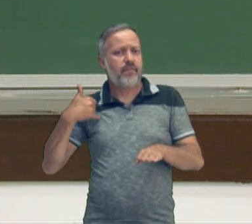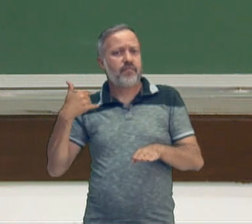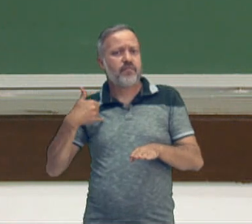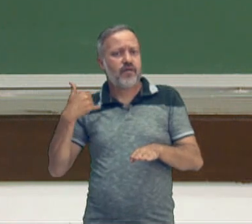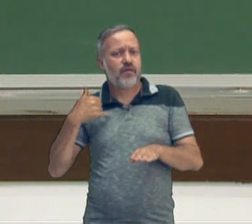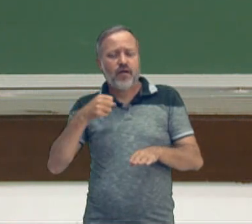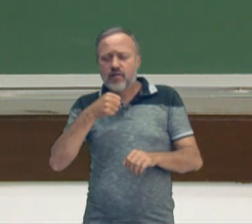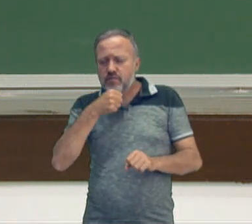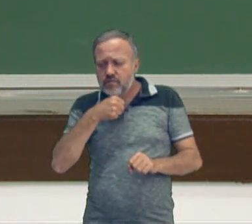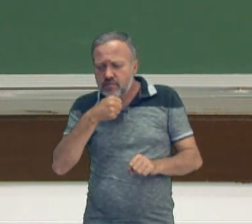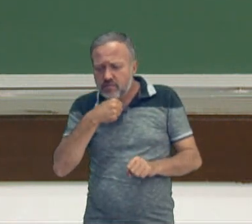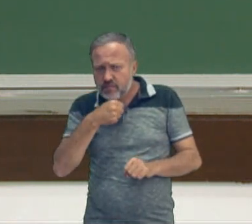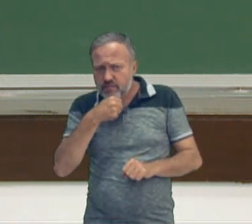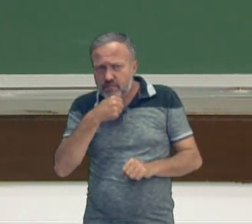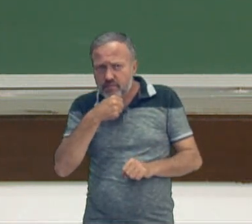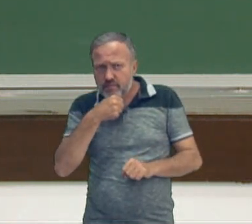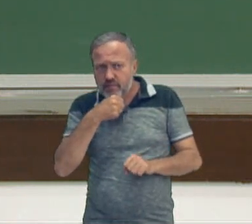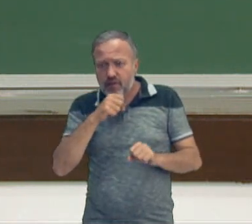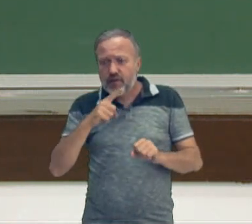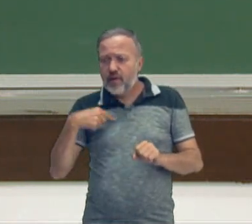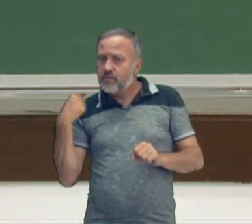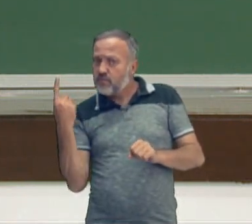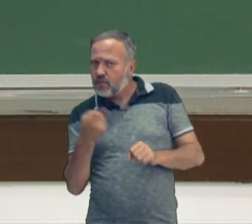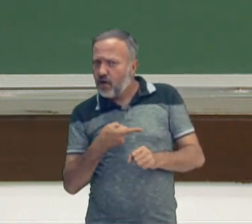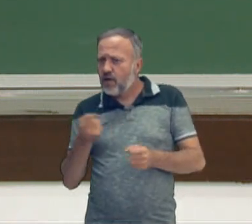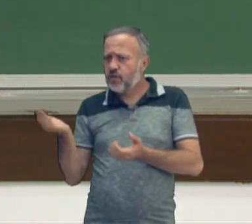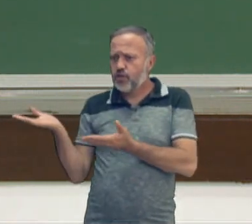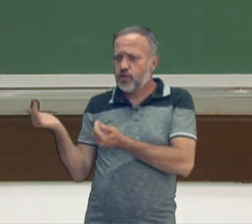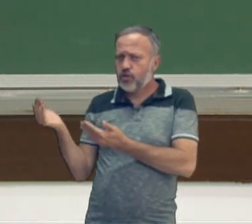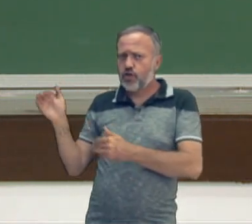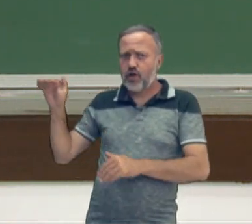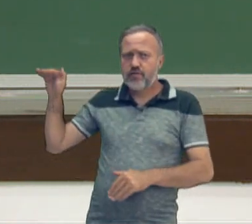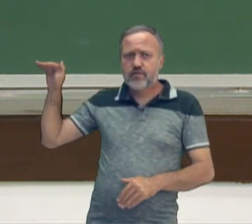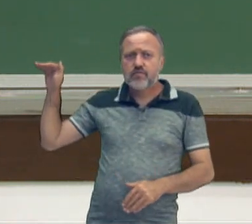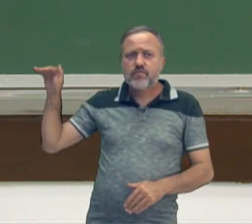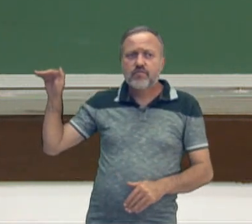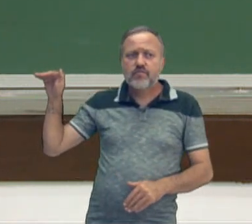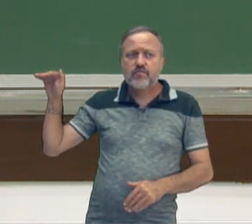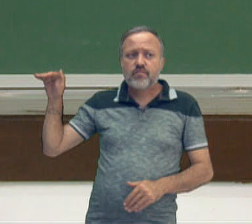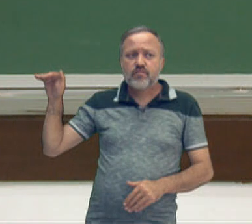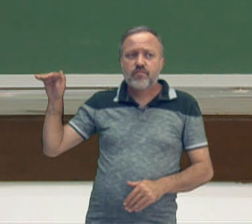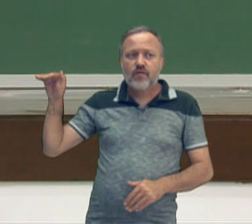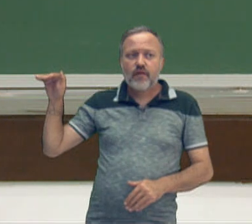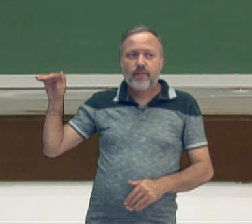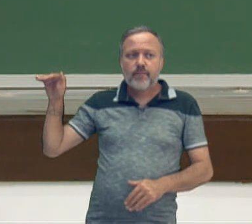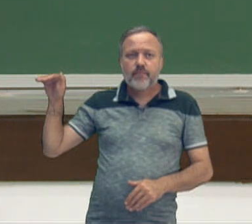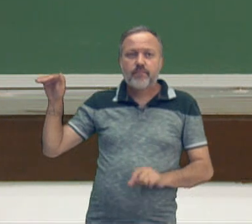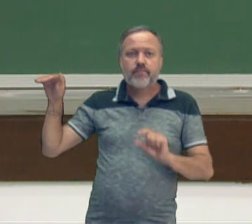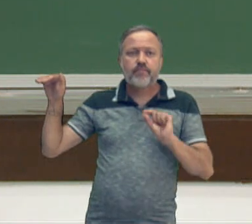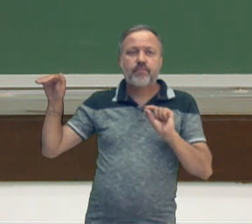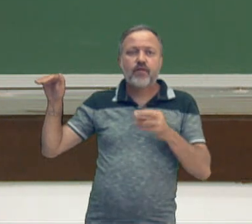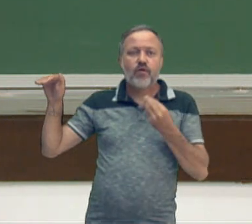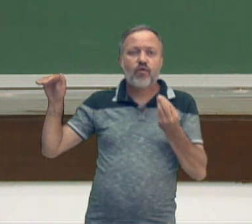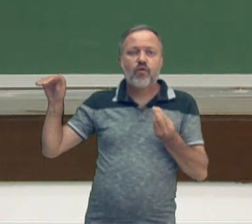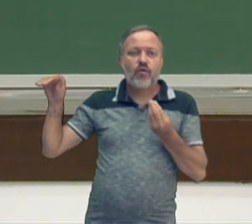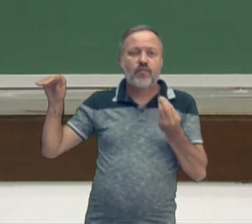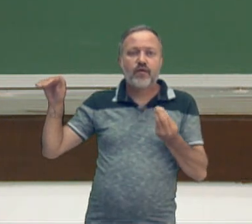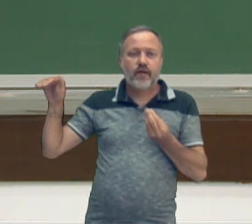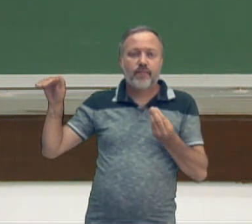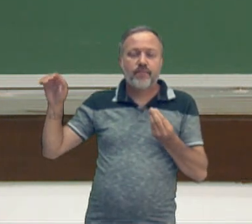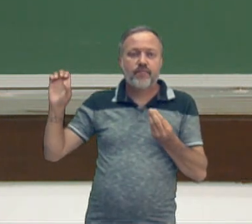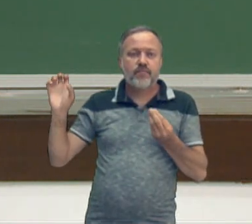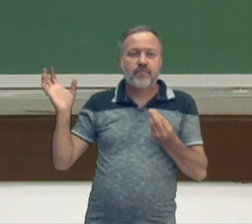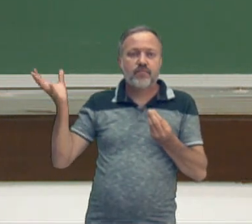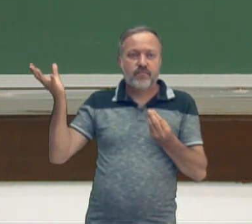está sustentando nós, vocês, Eu também, lógico, Enfim, como que isso ocorre? Isso tudo